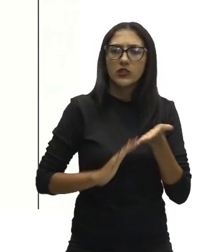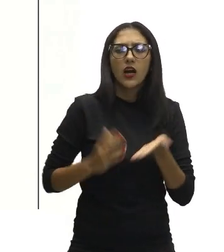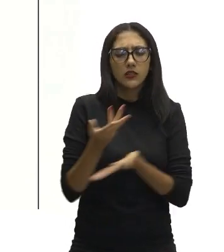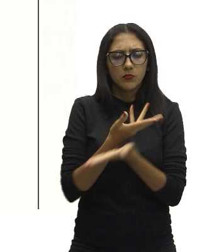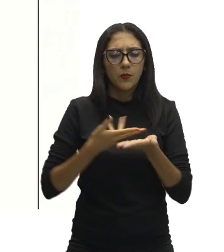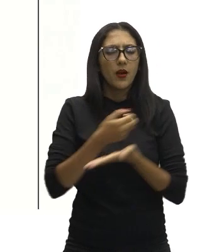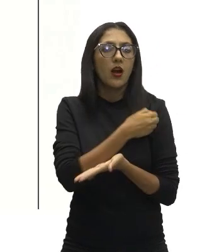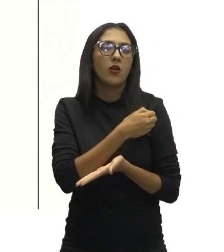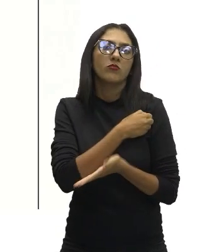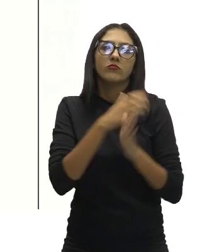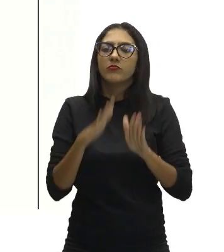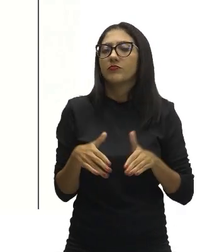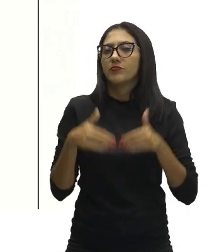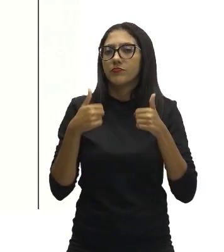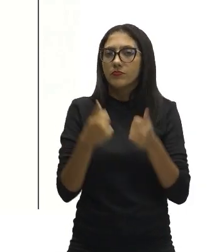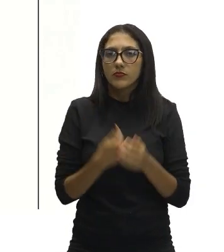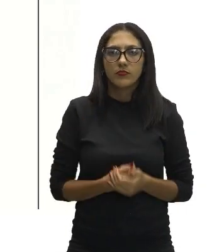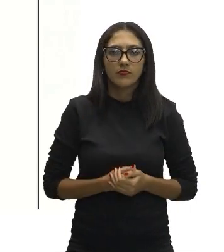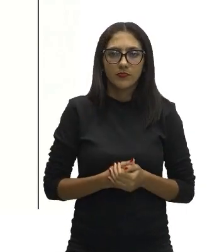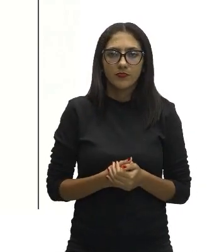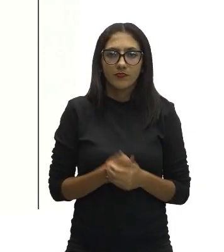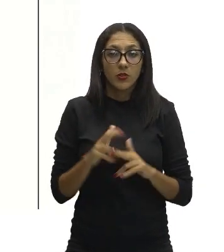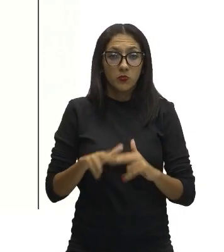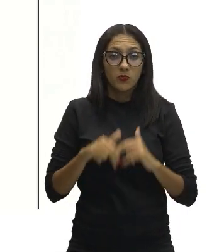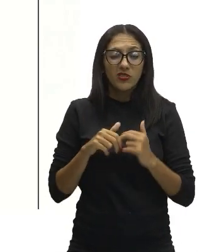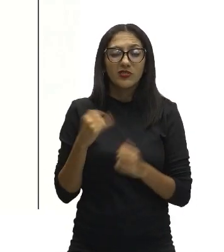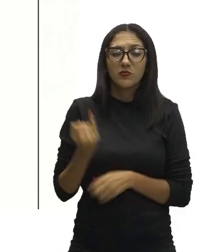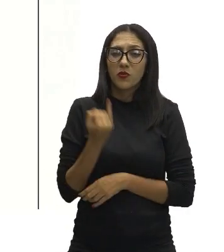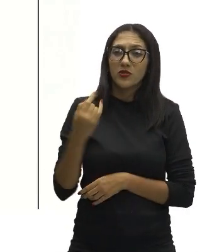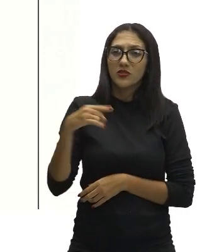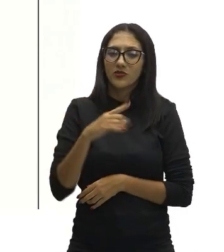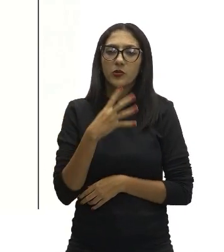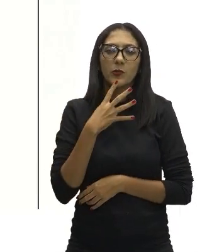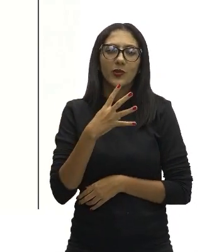aproprie, é importante que você leia, conheça esse plano.